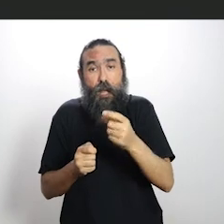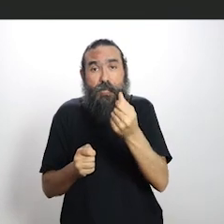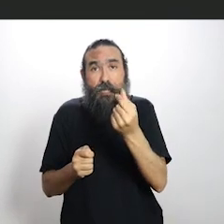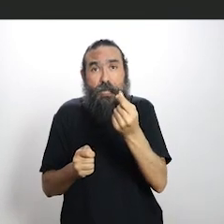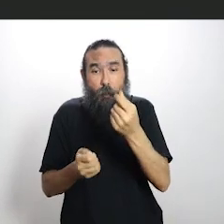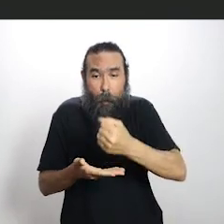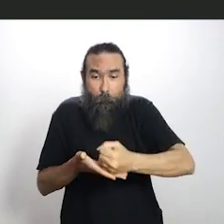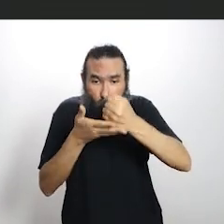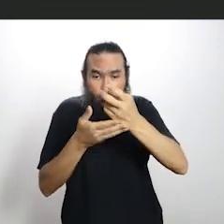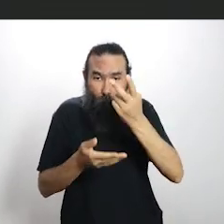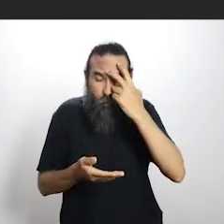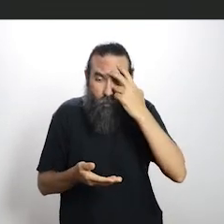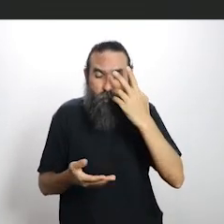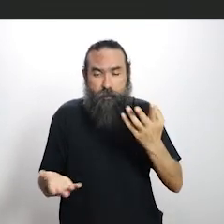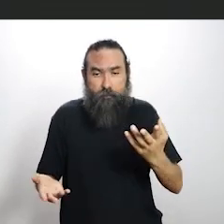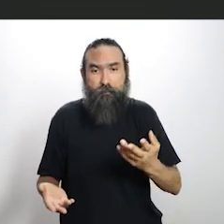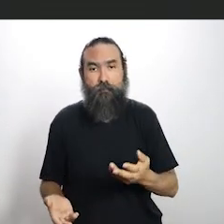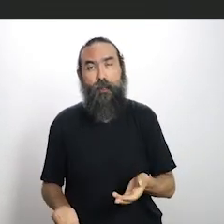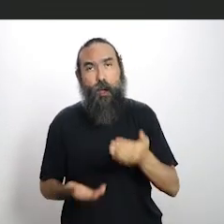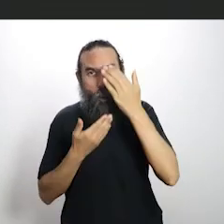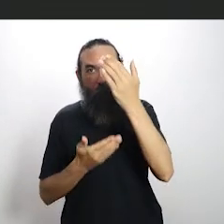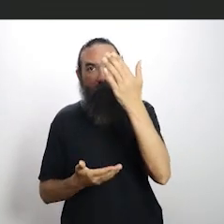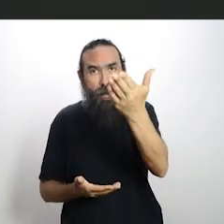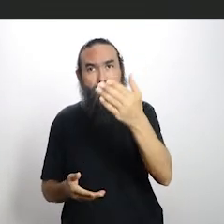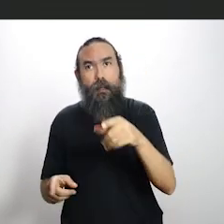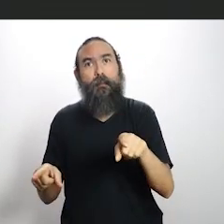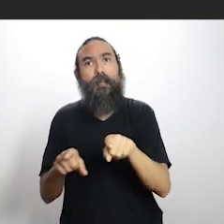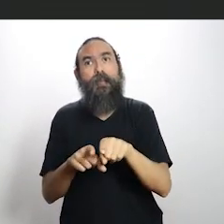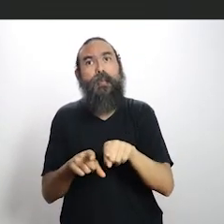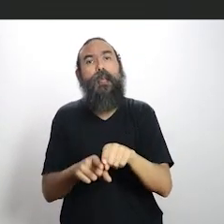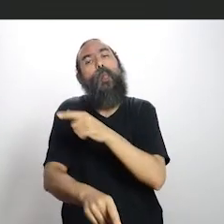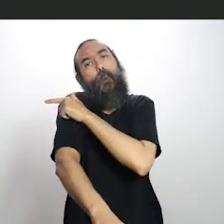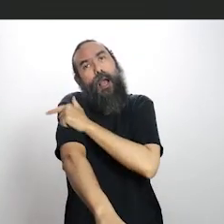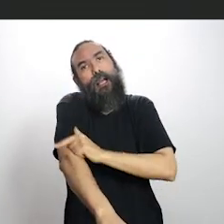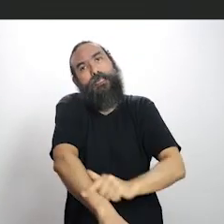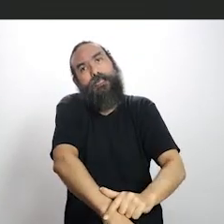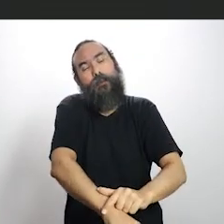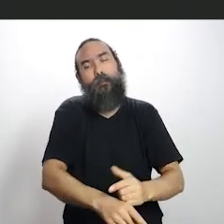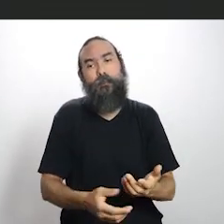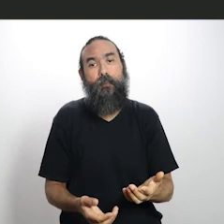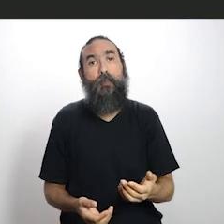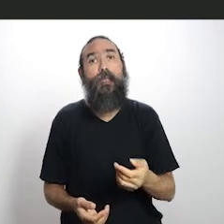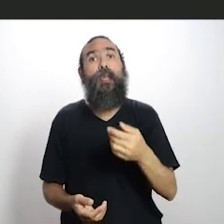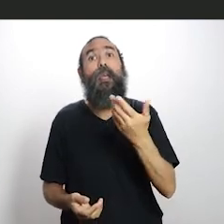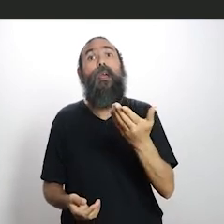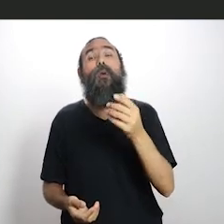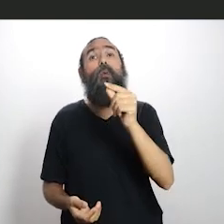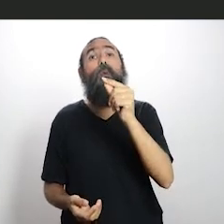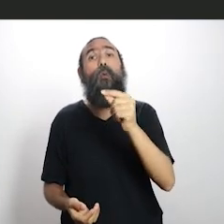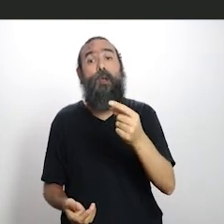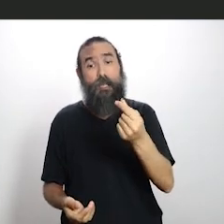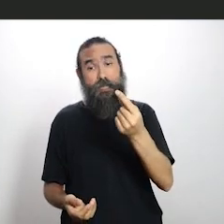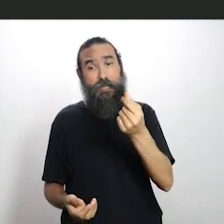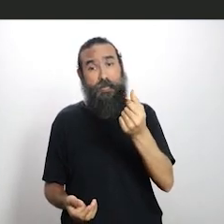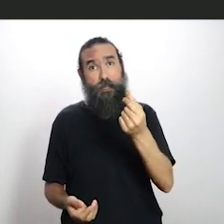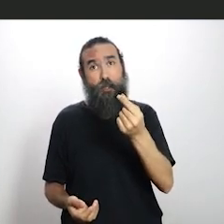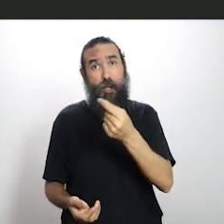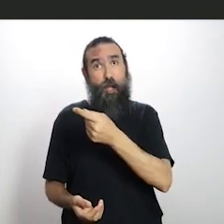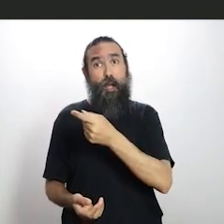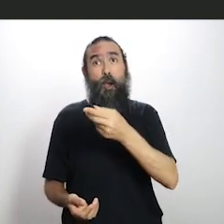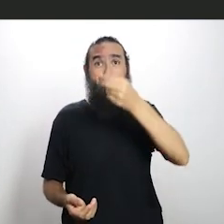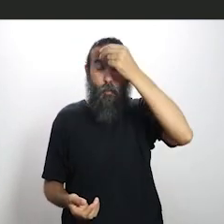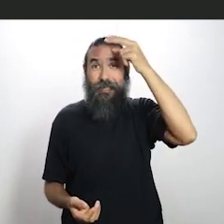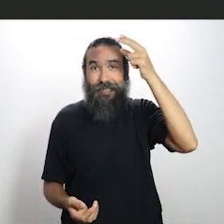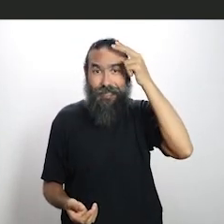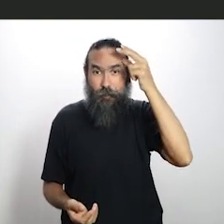projetando um valor de 10 milhões para o estado para a gente fazer poder fazer edital quer dizer em dezembro nós pagamos 25 milhões